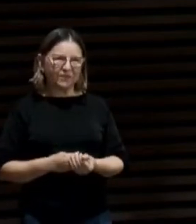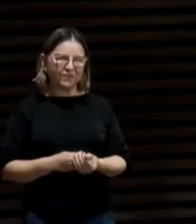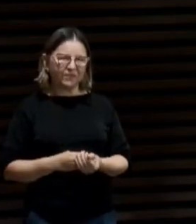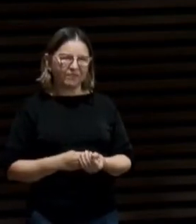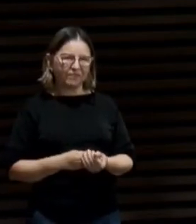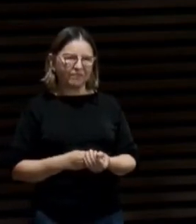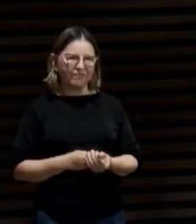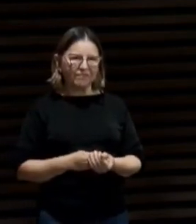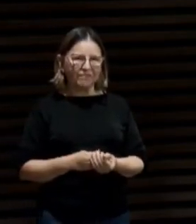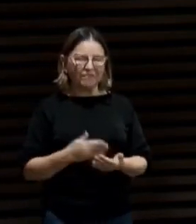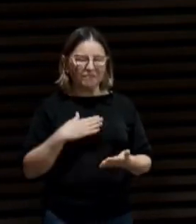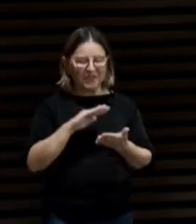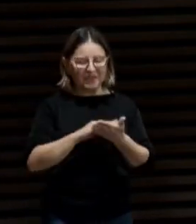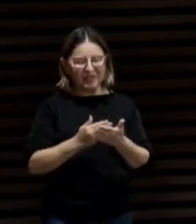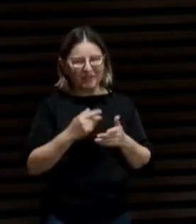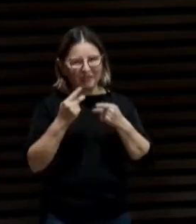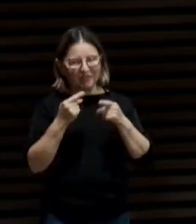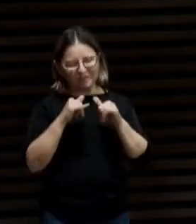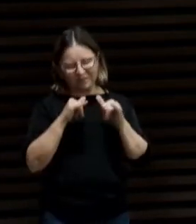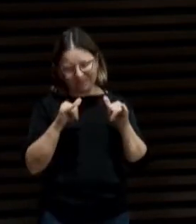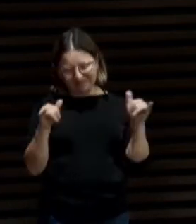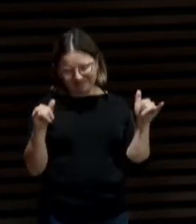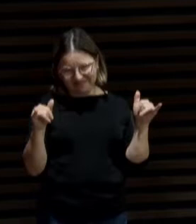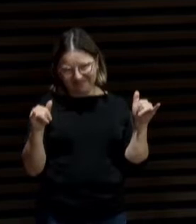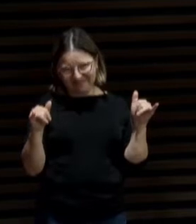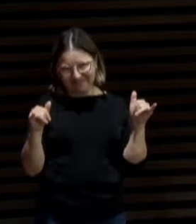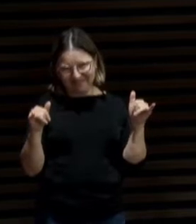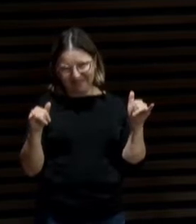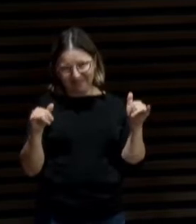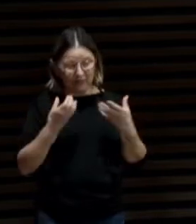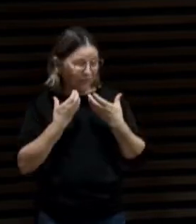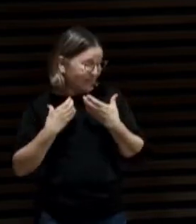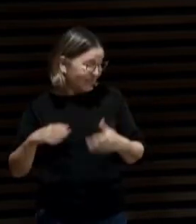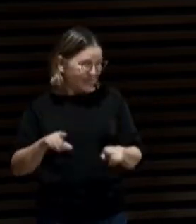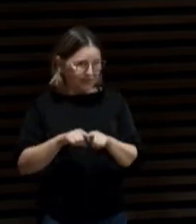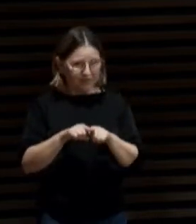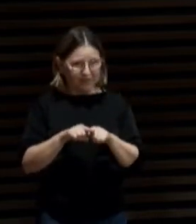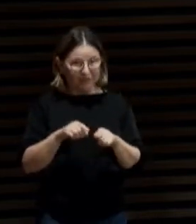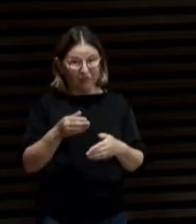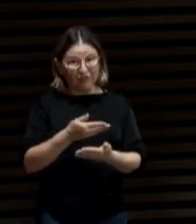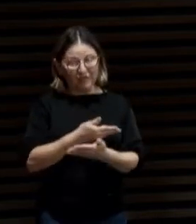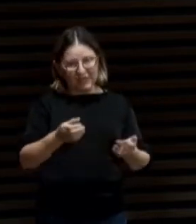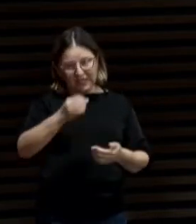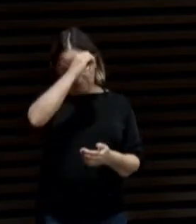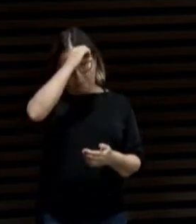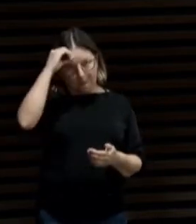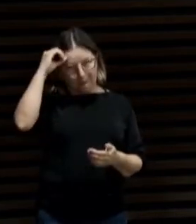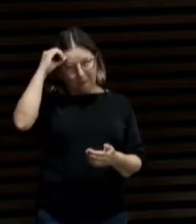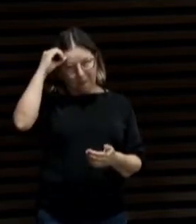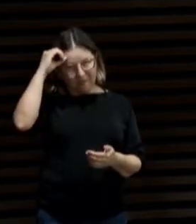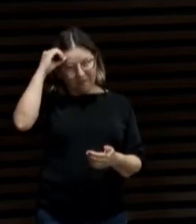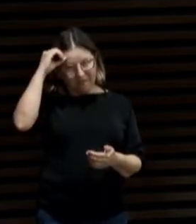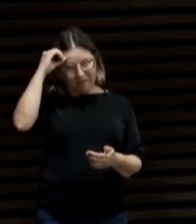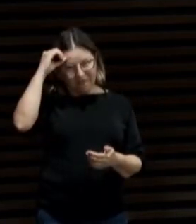Na minha versão diz assim, amados: não queremos, irmãos, que ignoreis a natureza